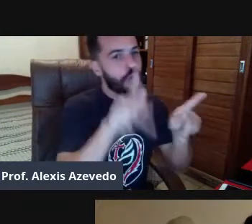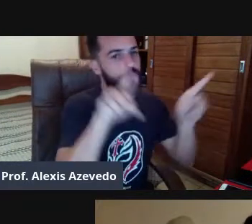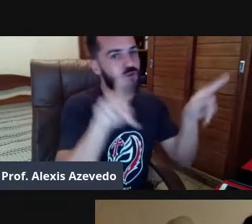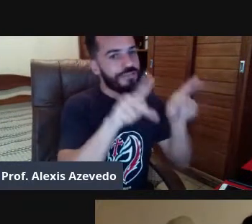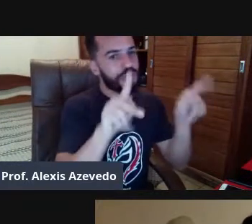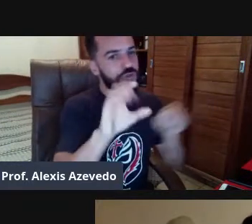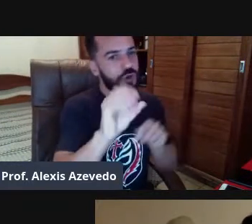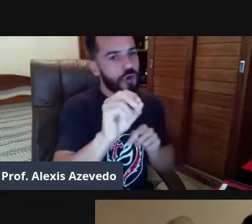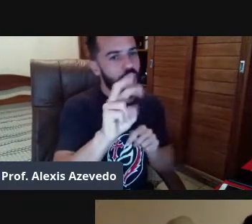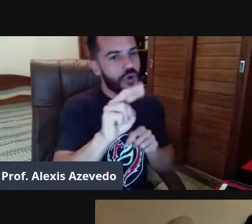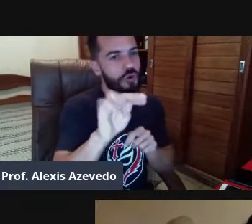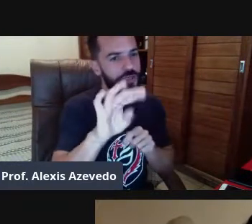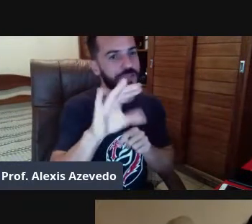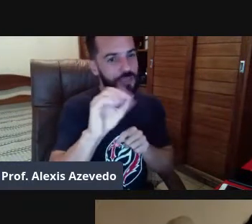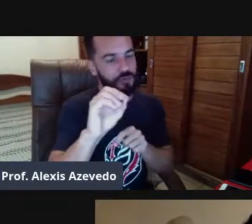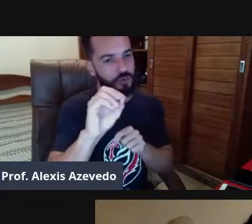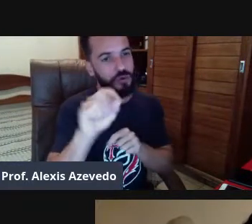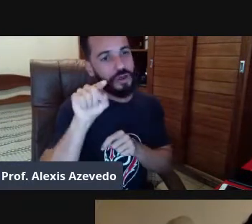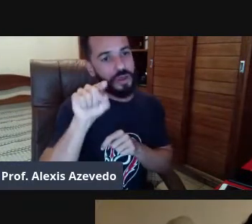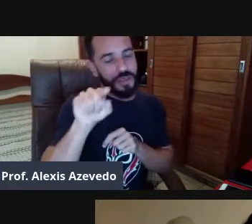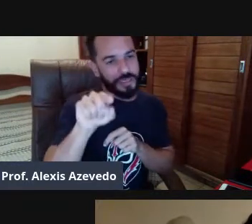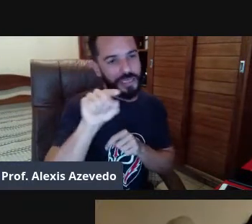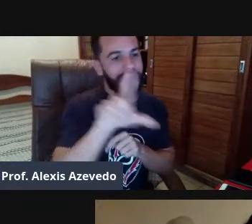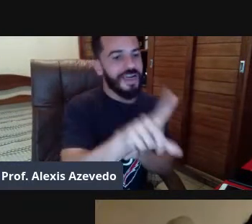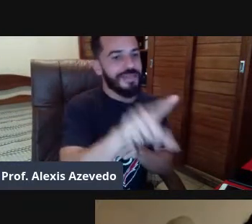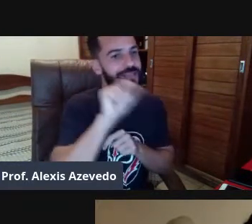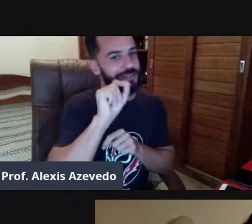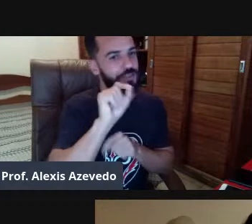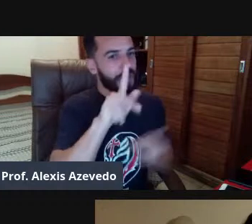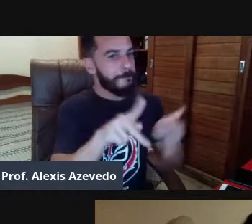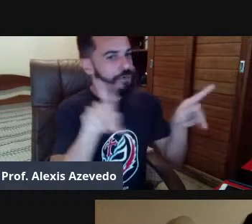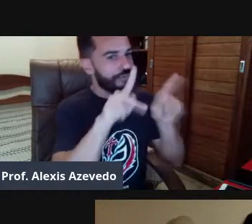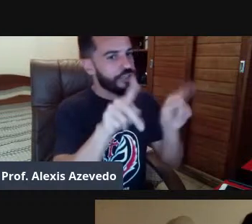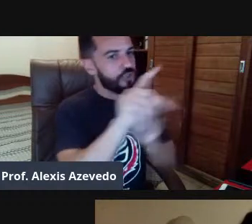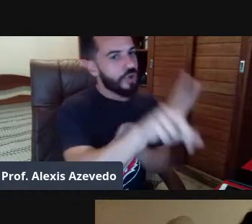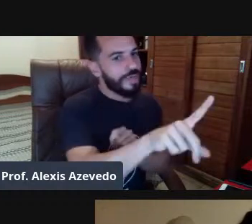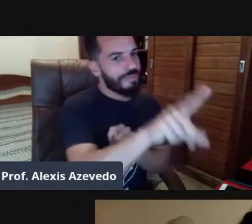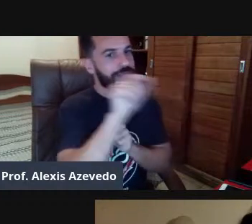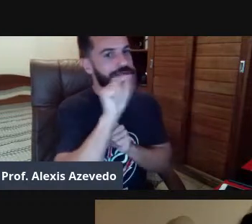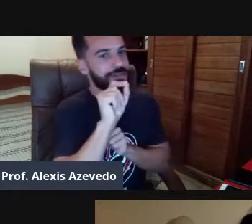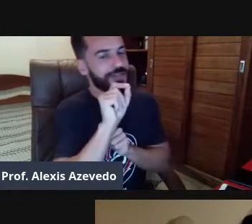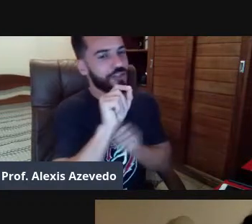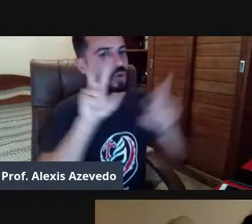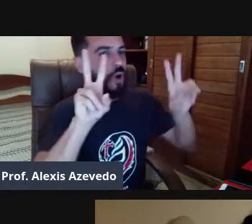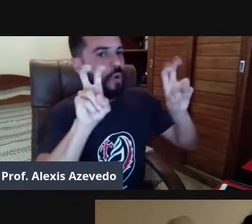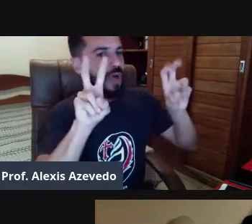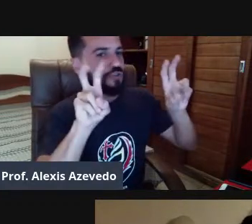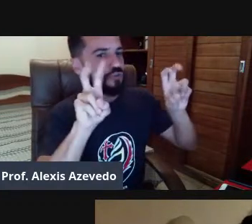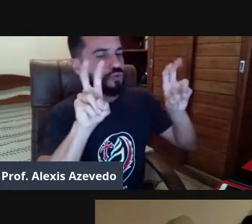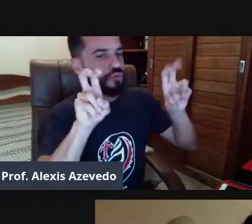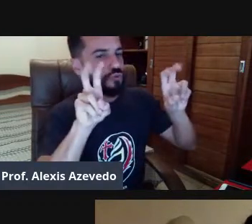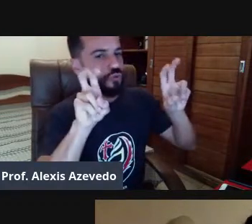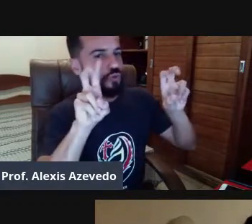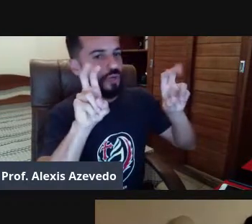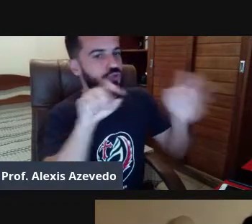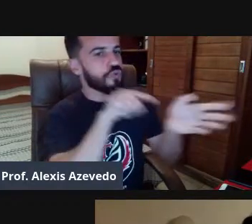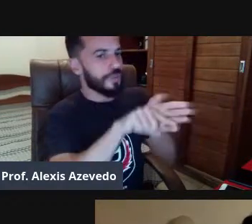que é quem decide o tema da pesquisa, e o estudante bolsista desenvolve a